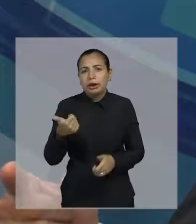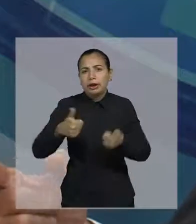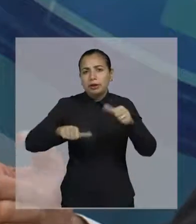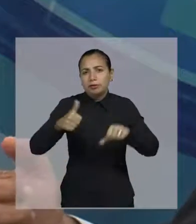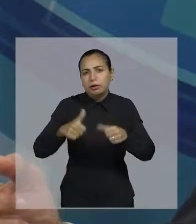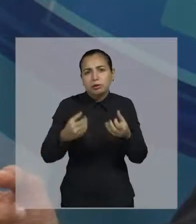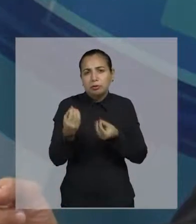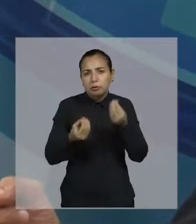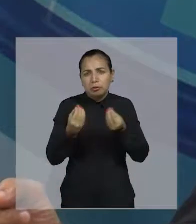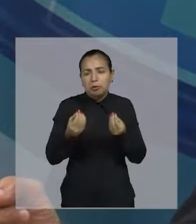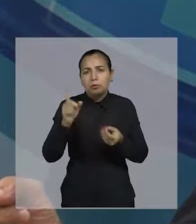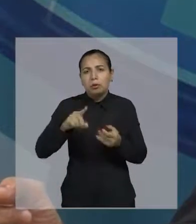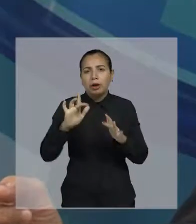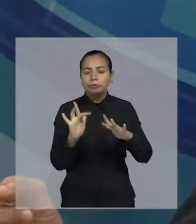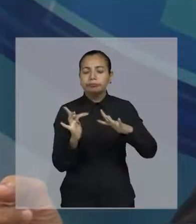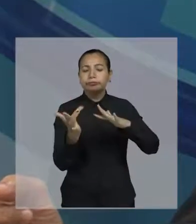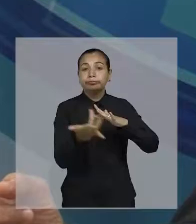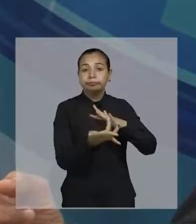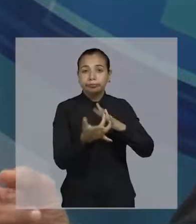poder das chamadas redes sociais.